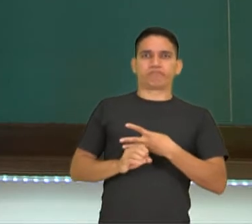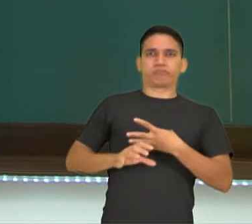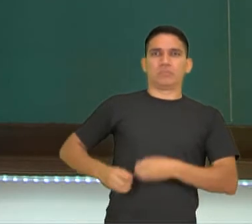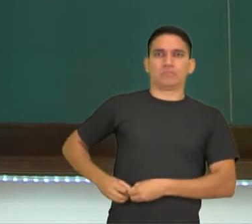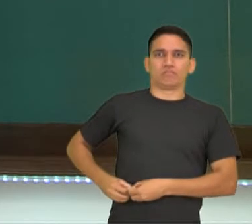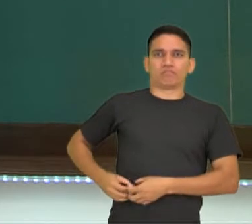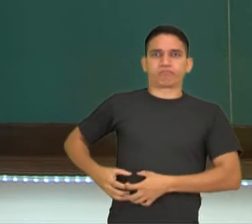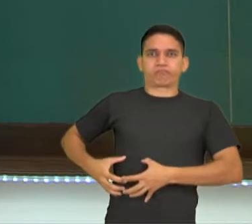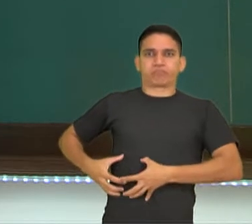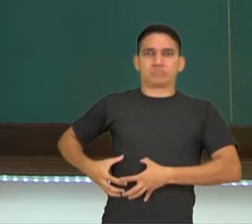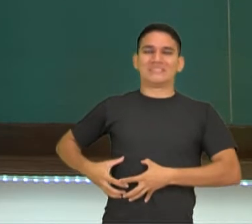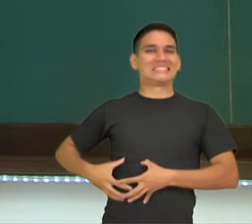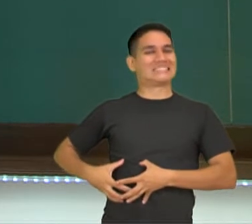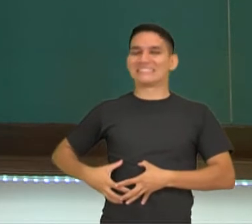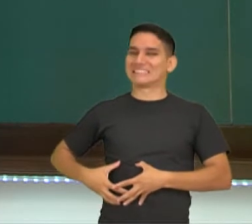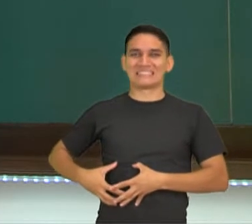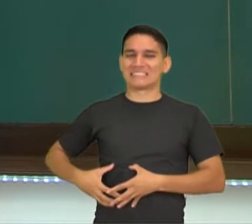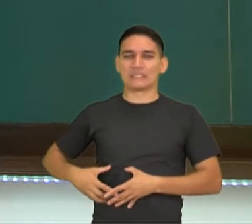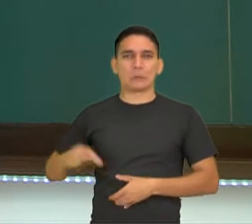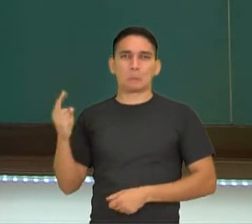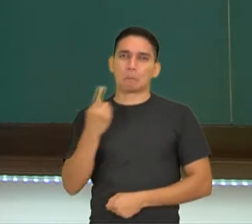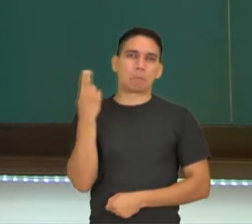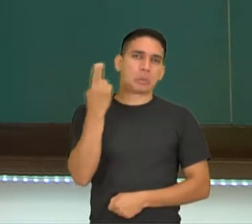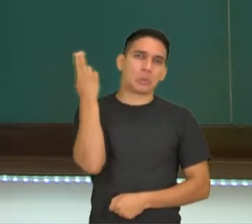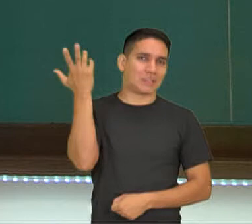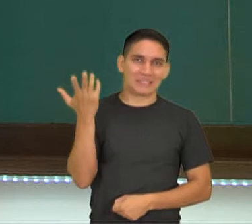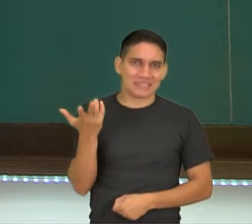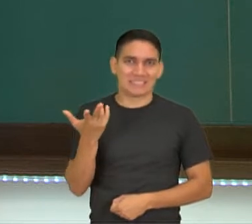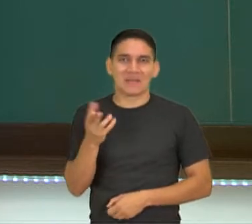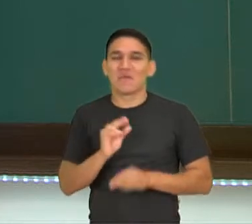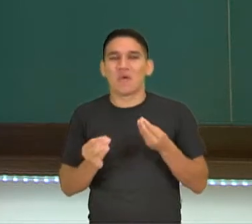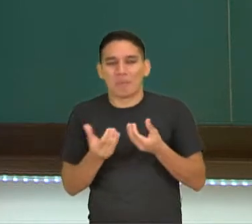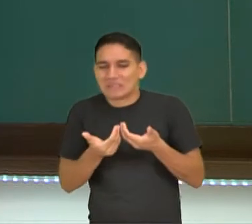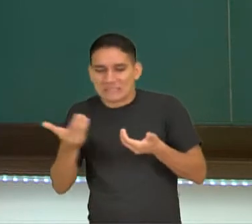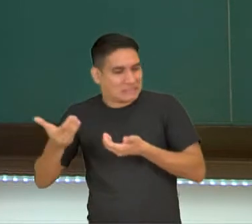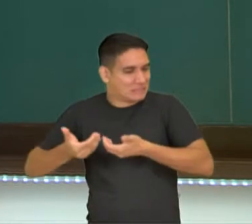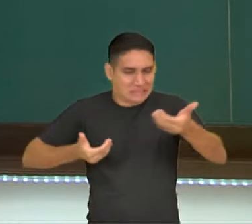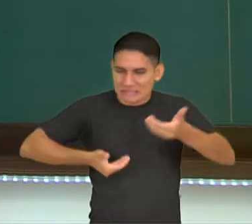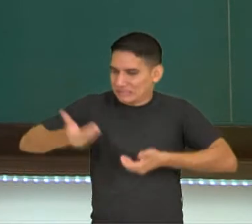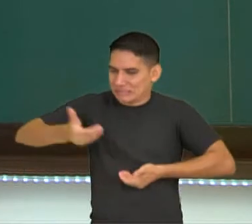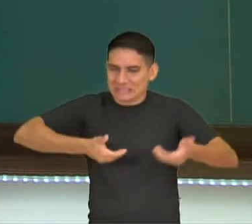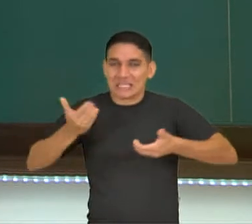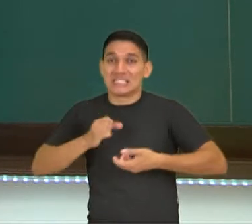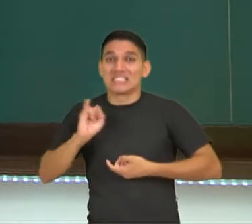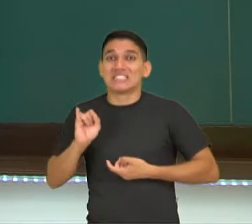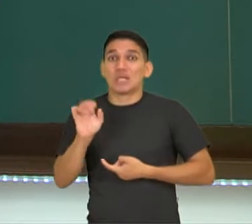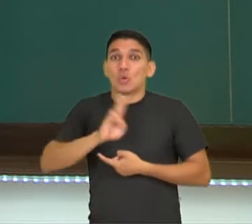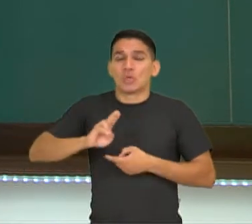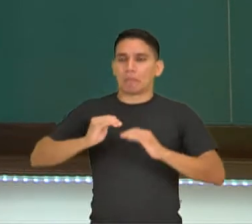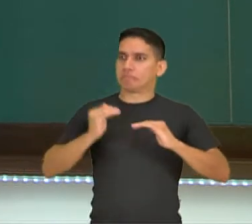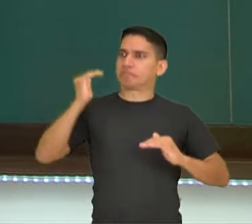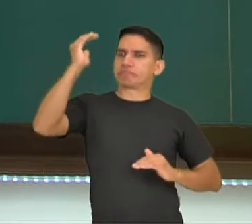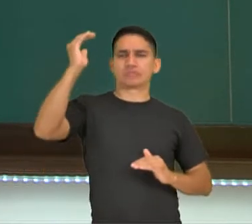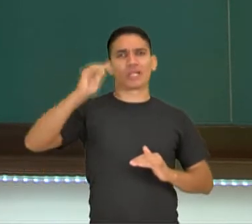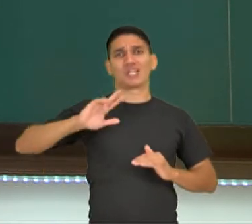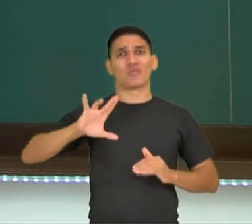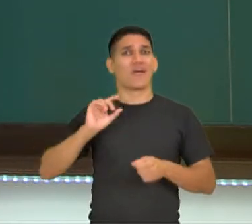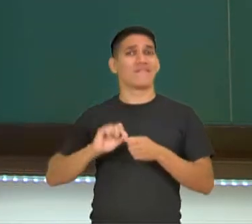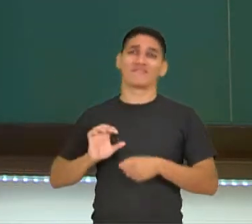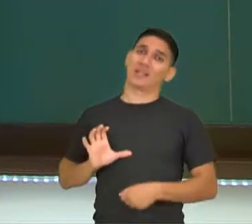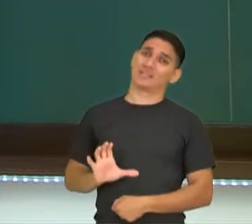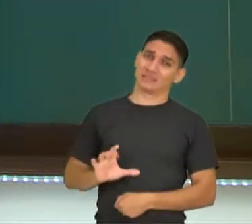lidar com essa quantidade grande de sódio, ou seja, sabe separar o que é bom, ele não consegue, não foi feito para